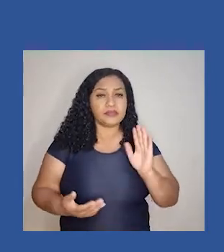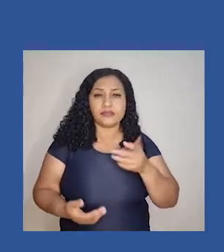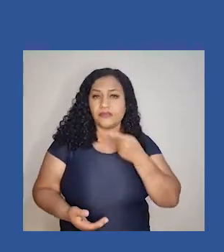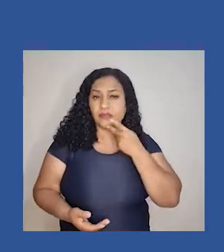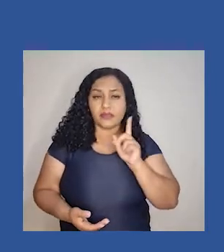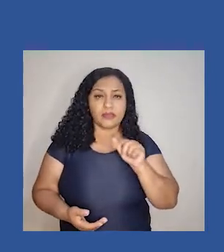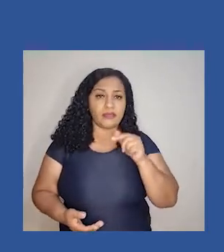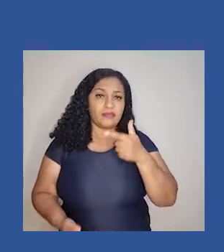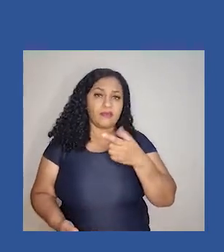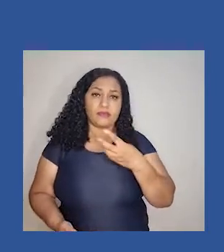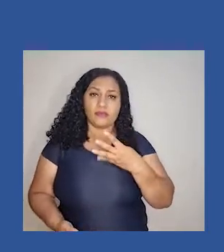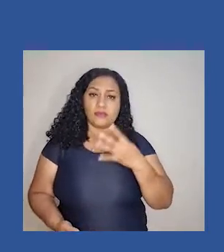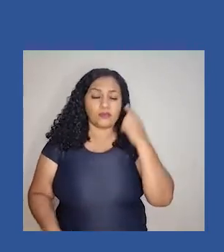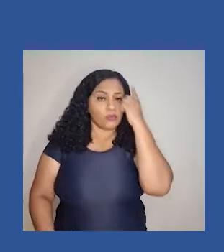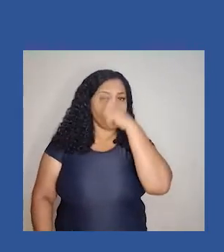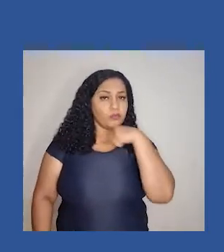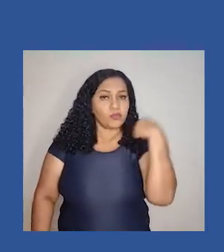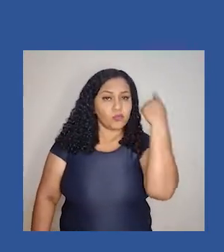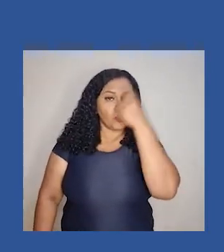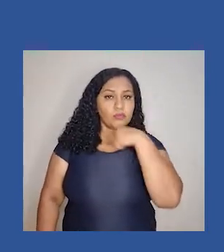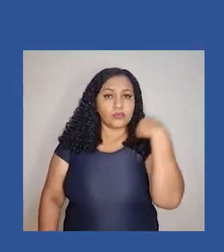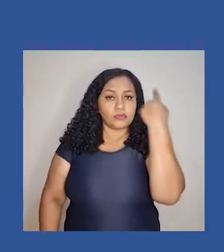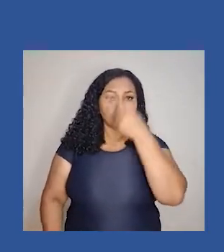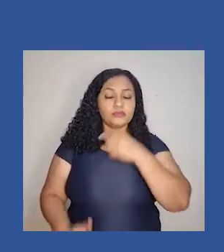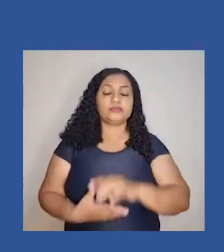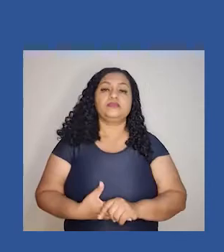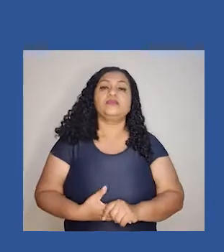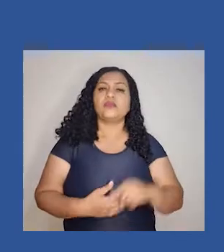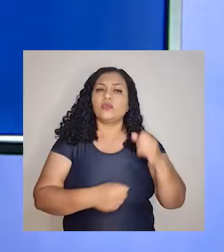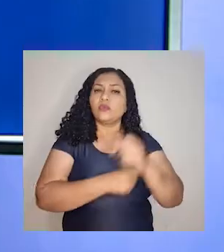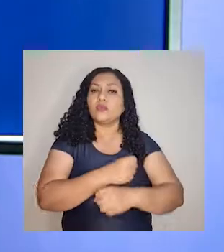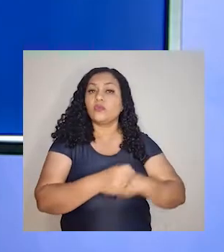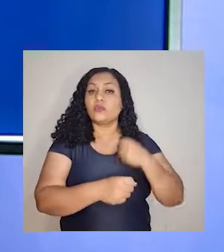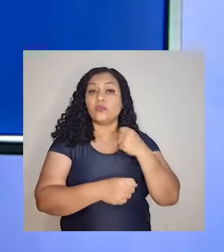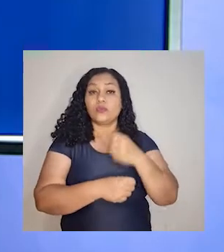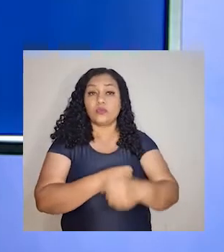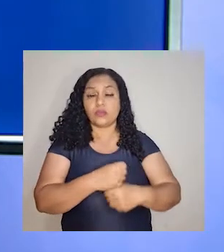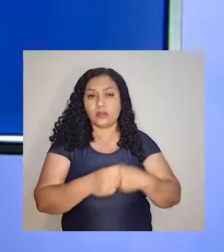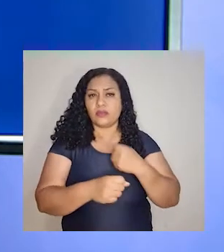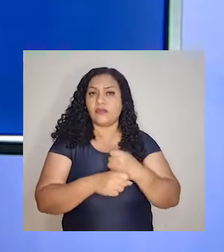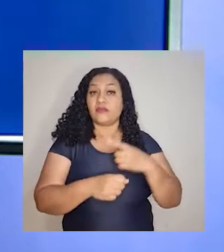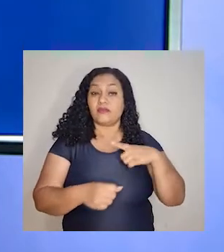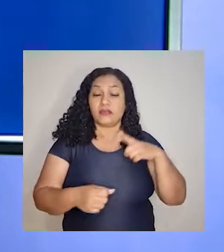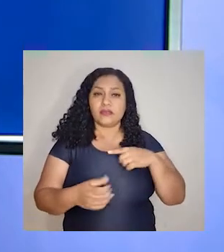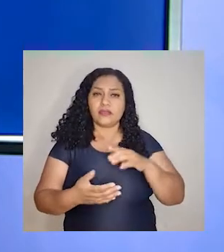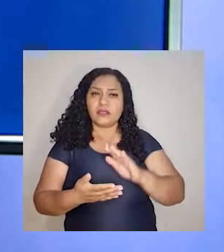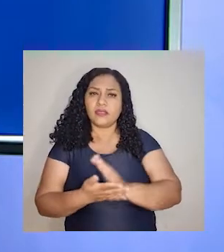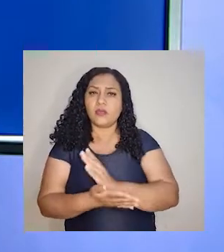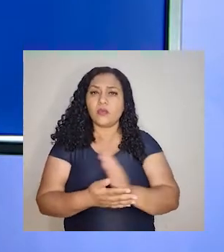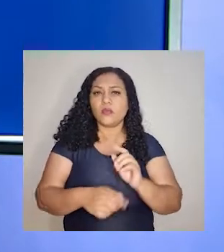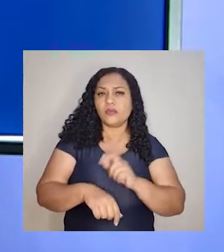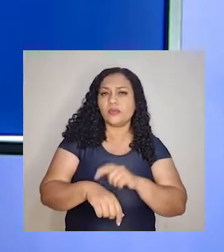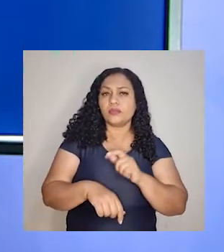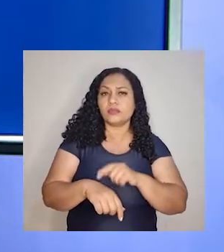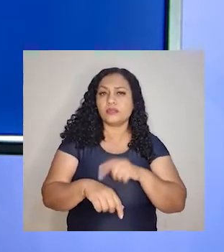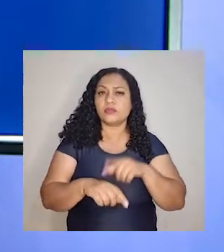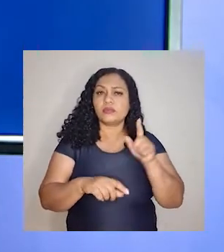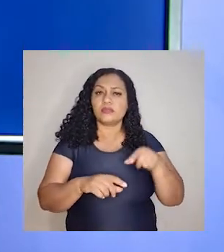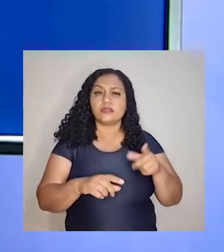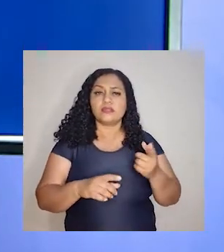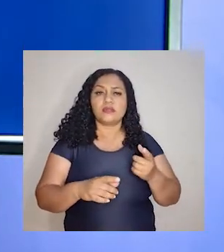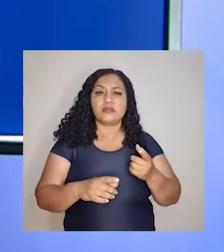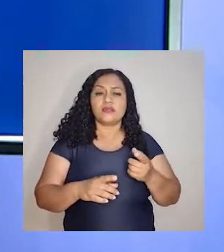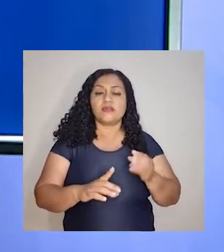quatro segunda e se arredonda para 24 horas tá bom que ao longo aí na sua Contagem ao longo do ano vai